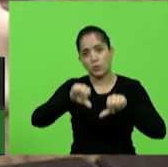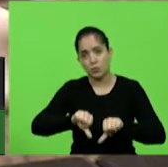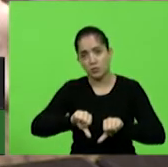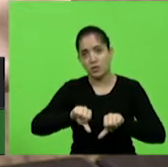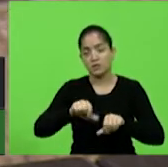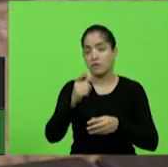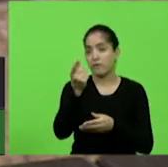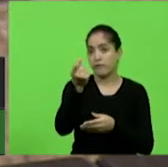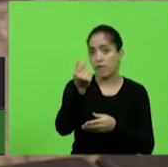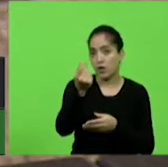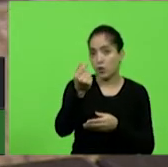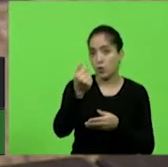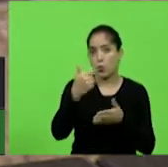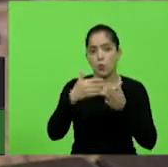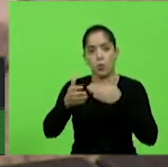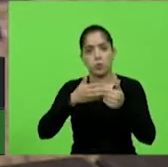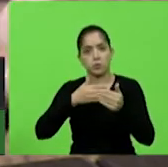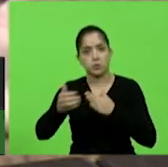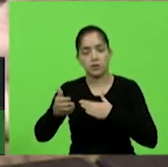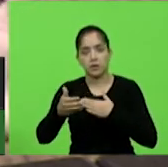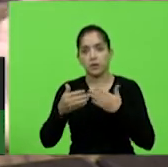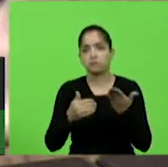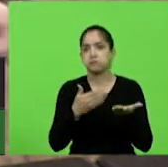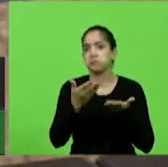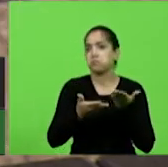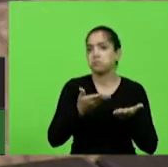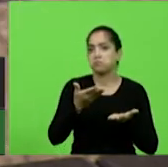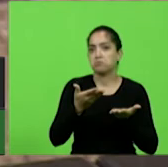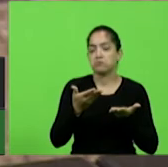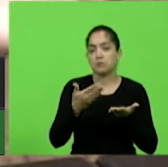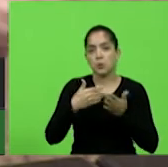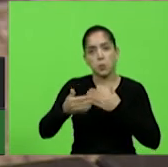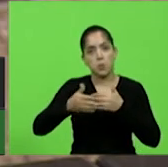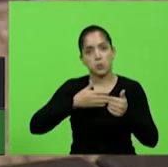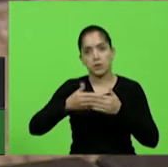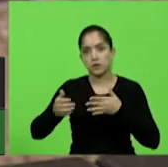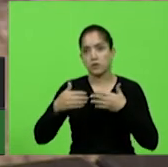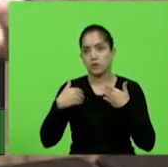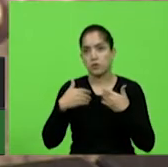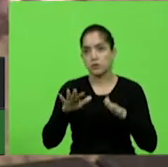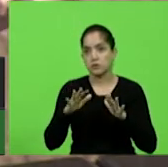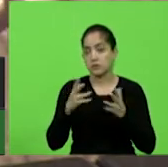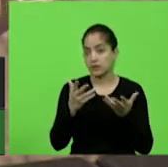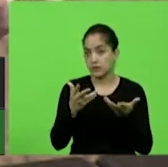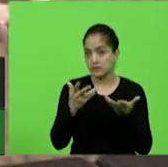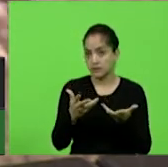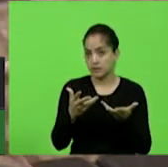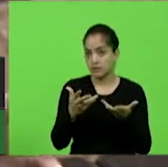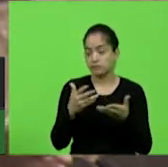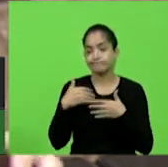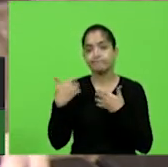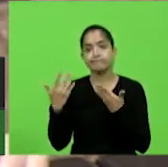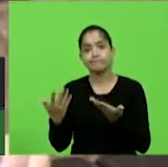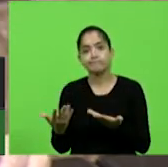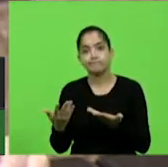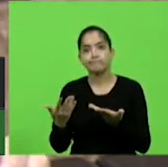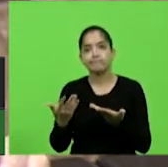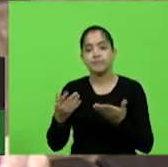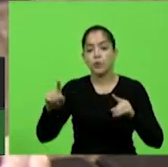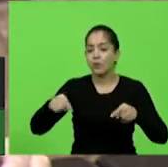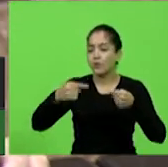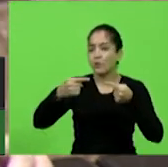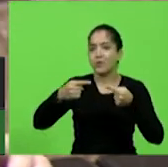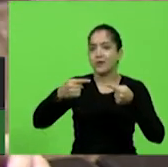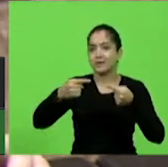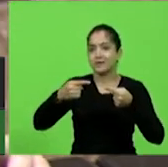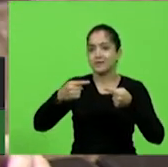que quiserem e podem oferecer os poucos serviços que oferecem da forma que quiserem, porque afinal de contas não tem concorrência.